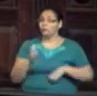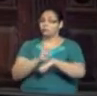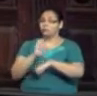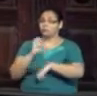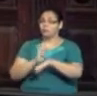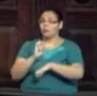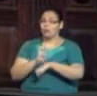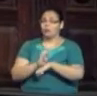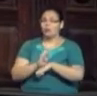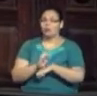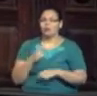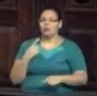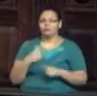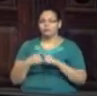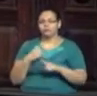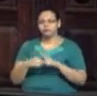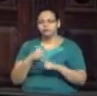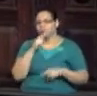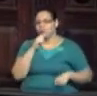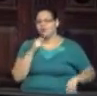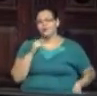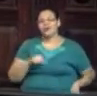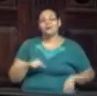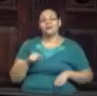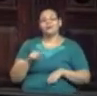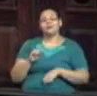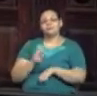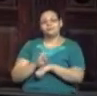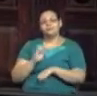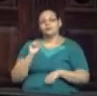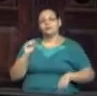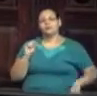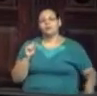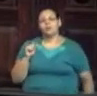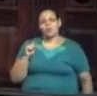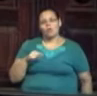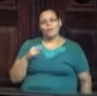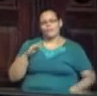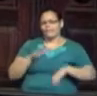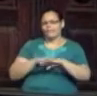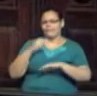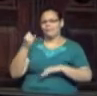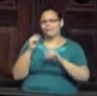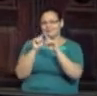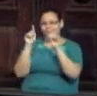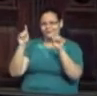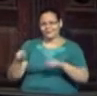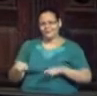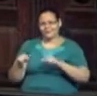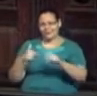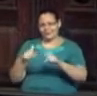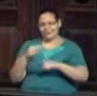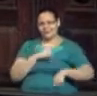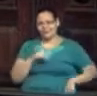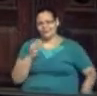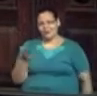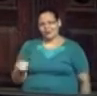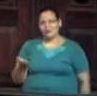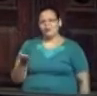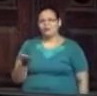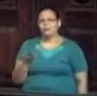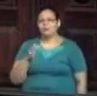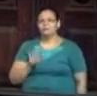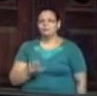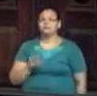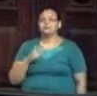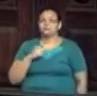porque não há ativo maior nesse Estado que não seja o servidor. Mas é preciso que